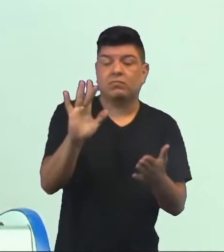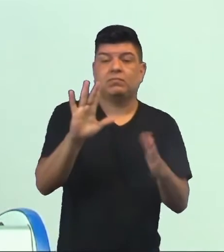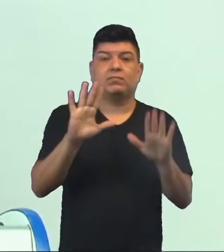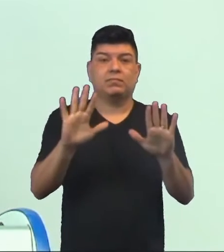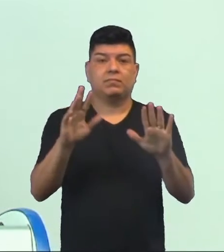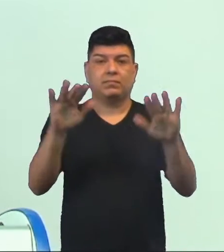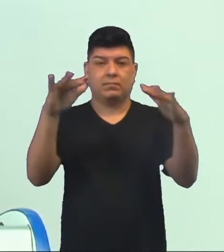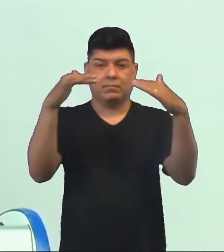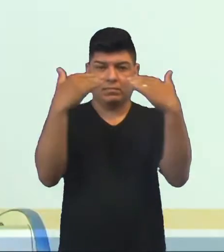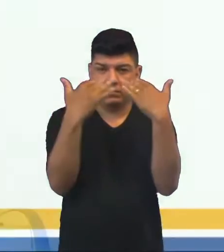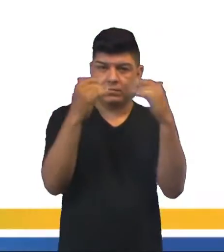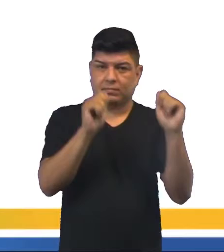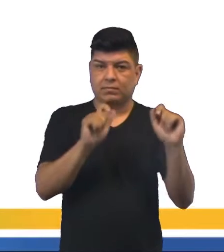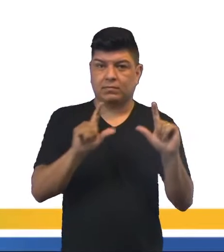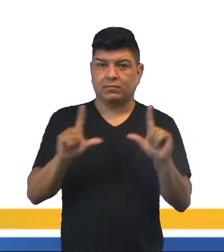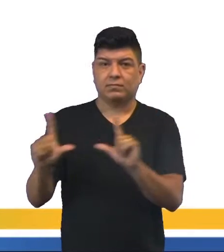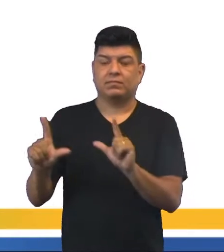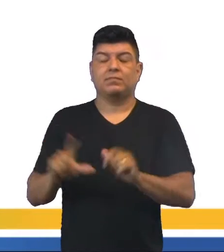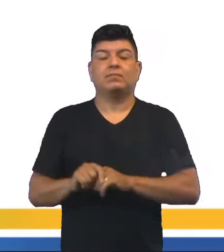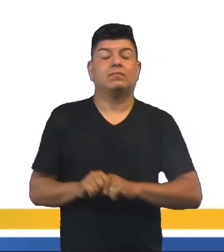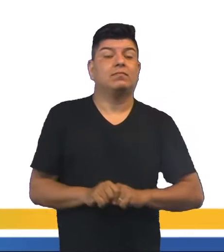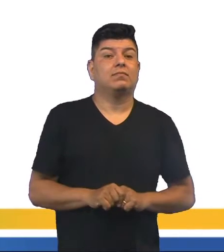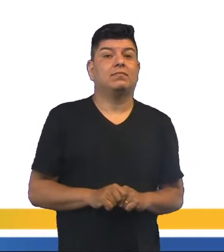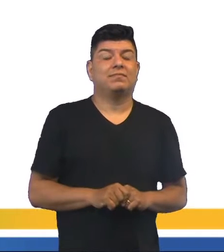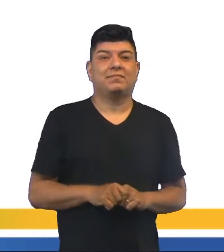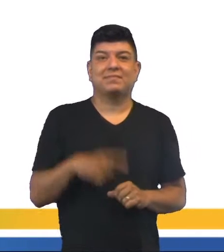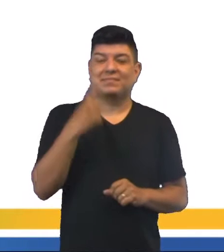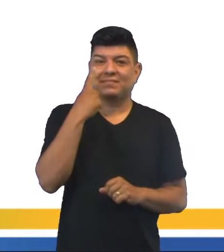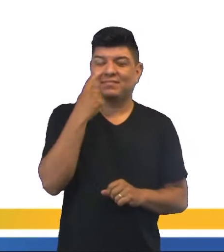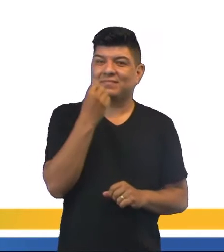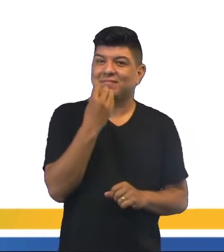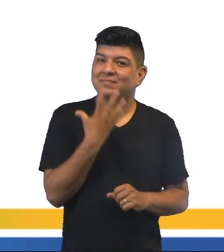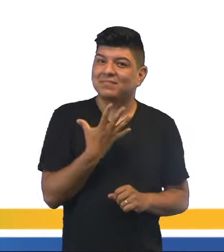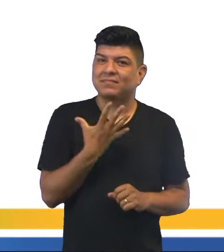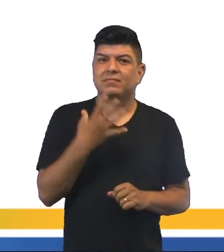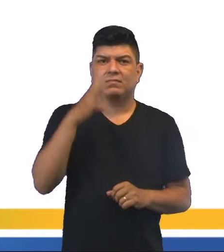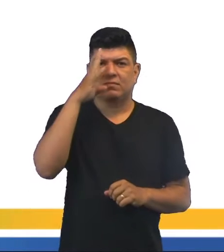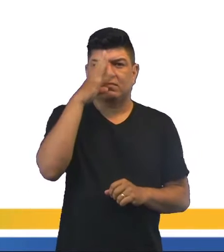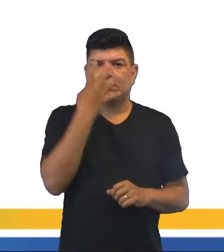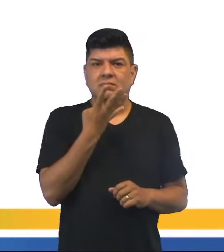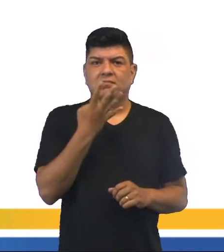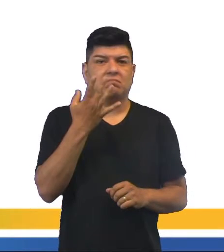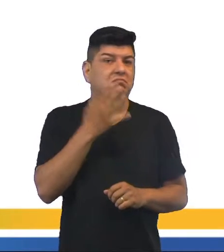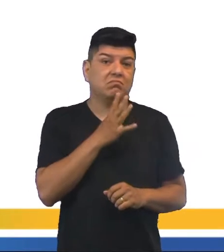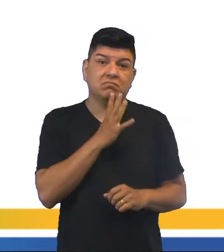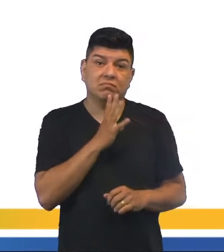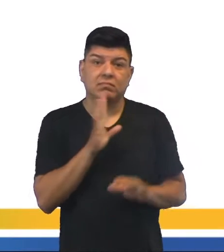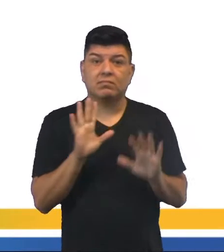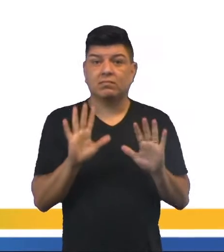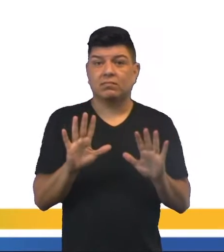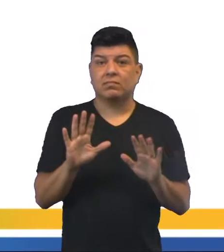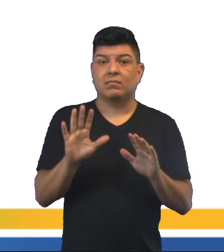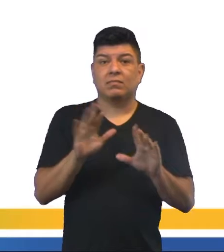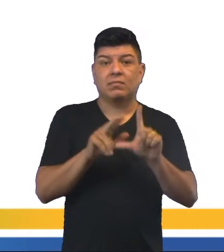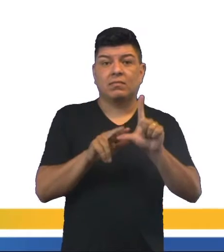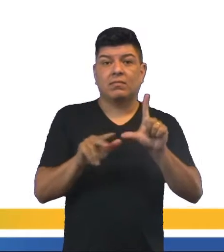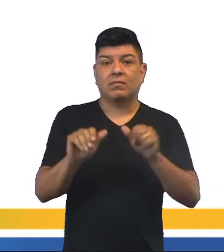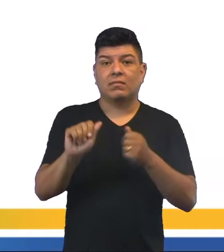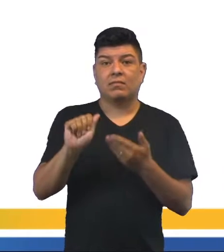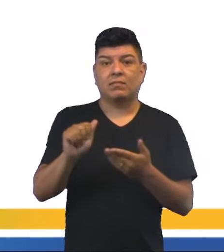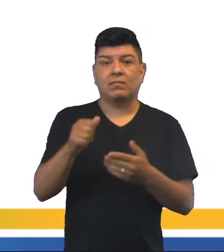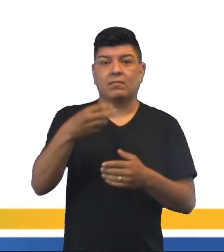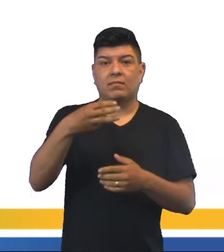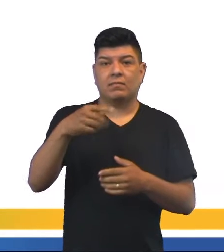Acompanha comigo aí na telinha e veja bem Desculpa os termos desconhecidos na letra a nós